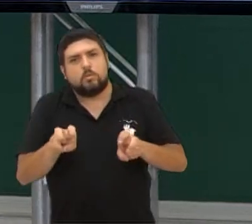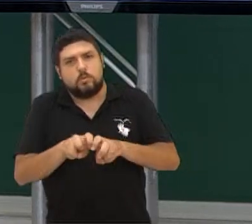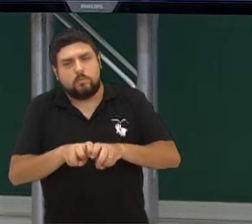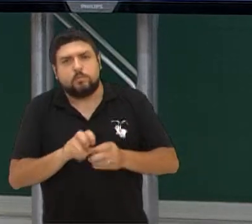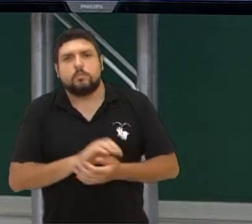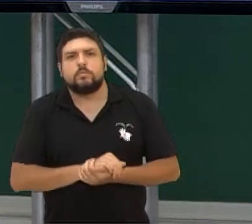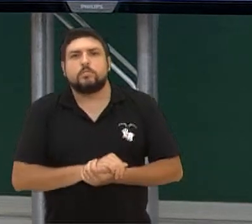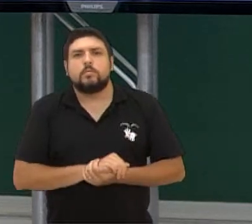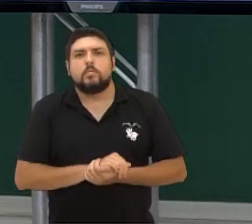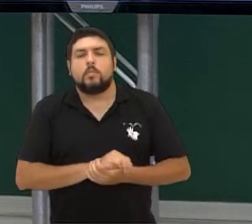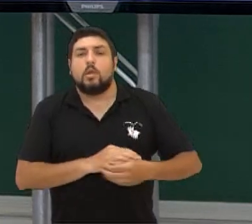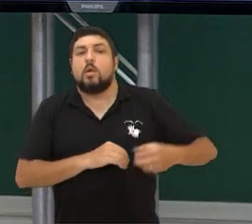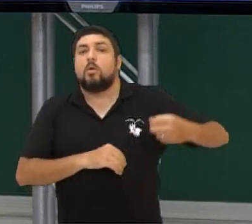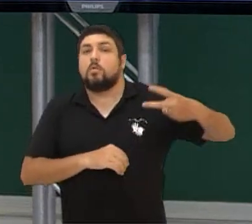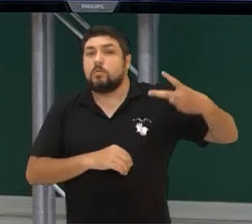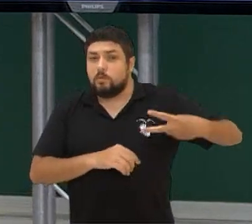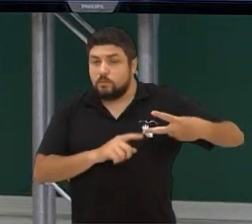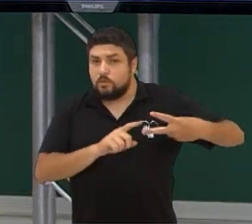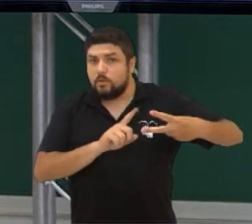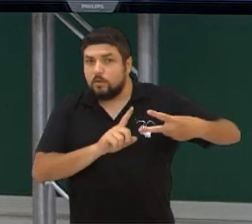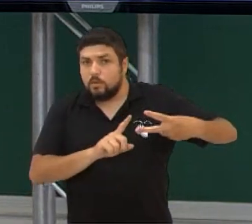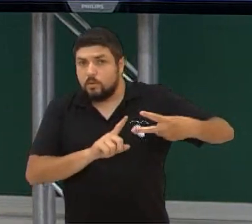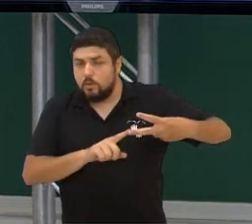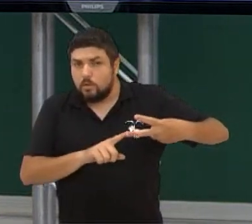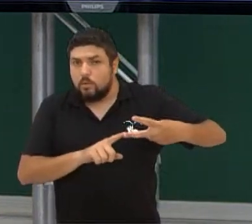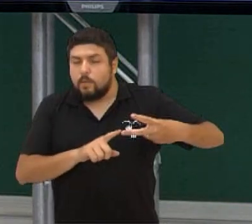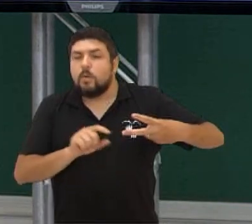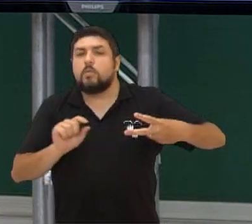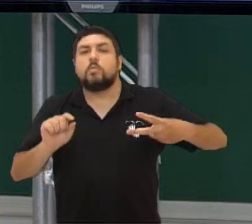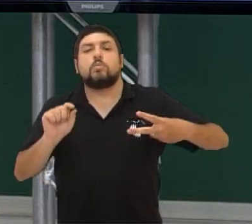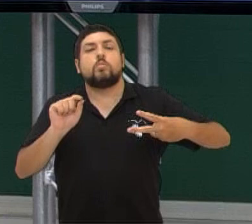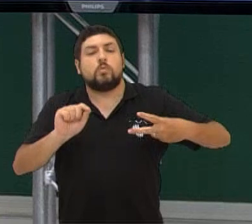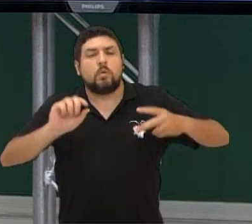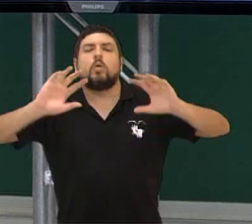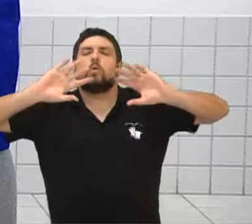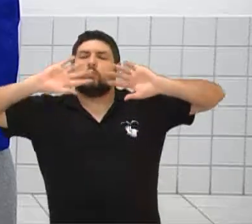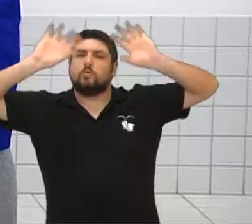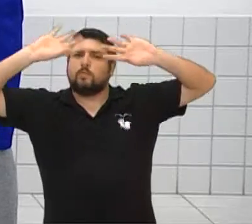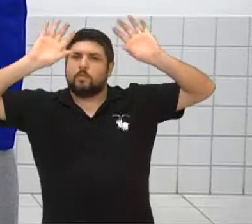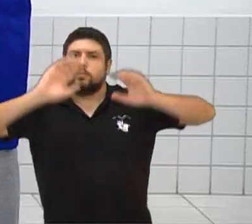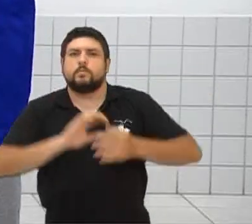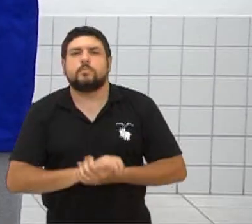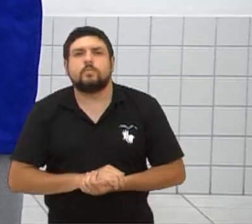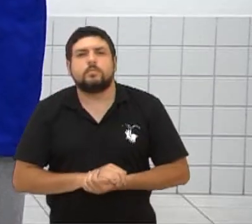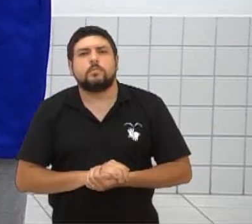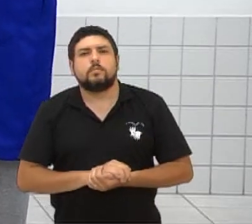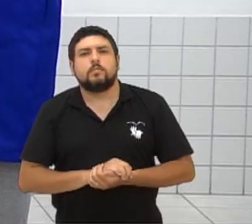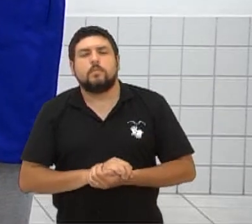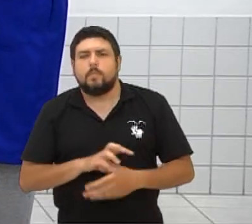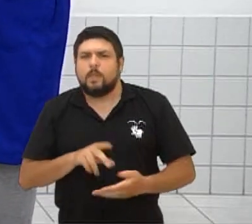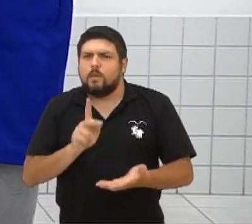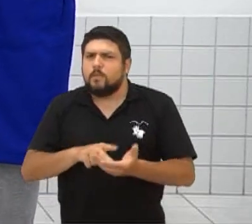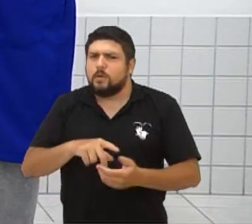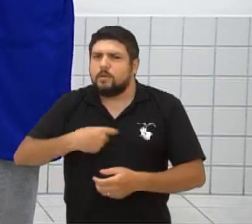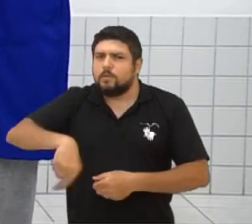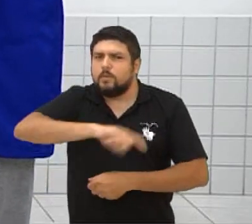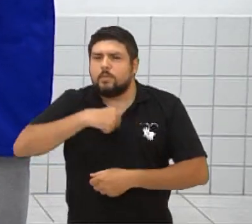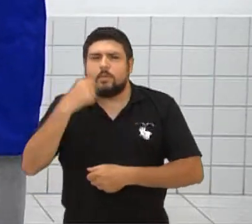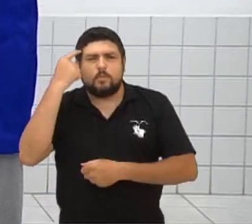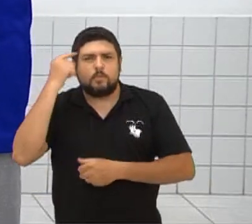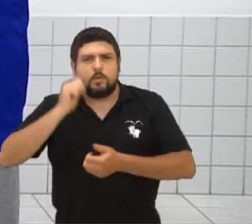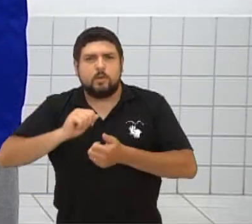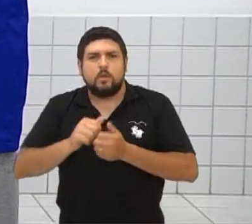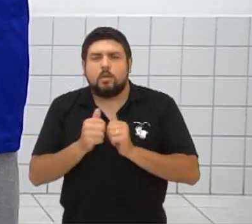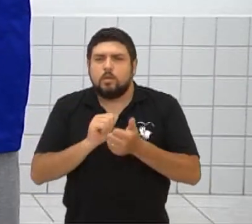depois do futebol, o segundo esporte mais praticado no Brasil é exatamente o voleibol. A gente às vezes pensa, né, o futebol como o esporte mais praticado, mas